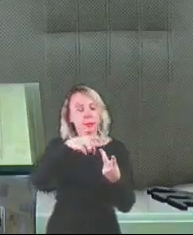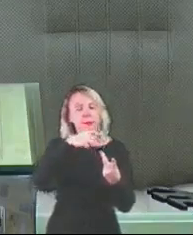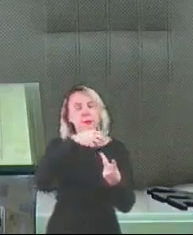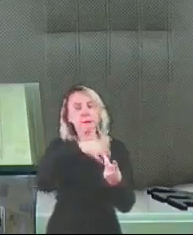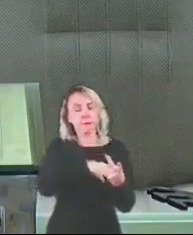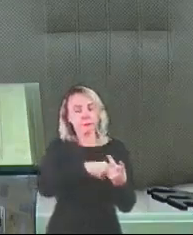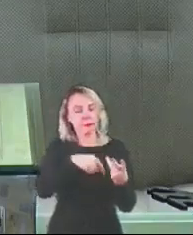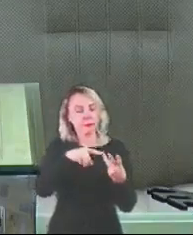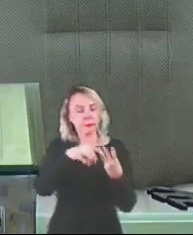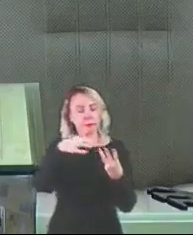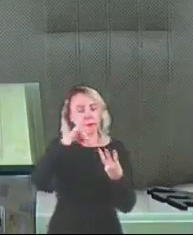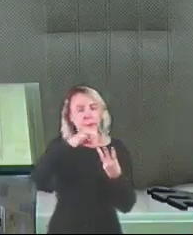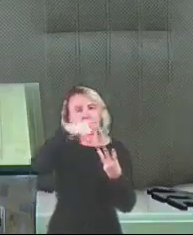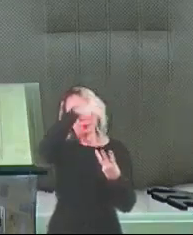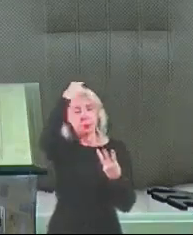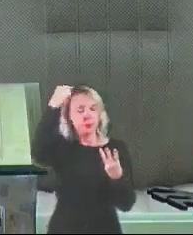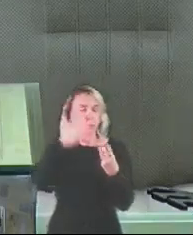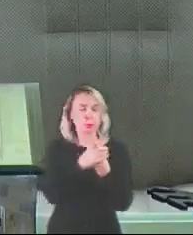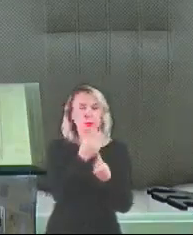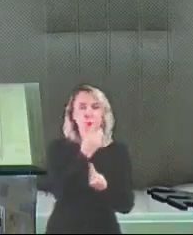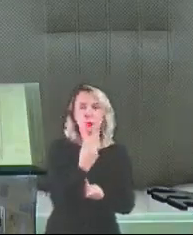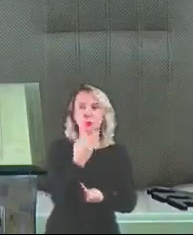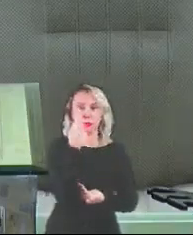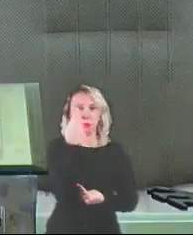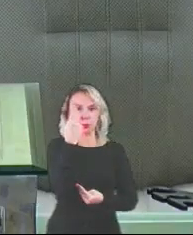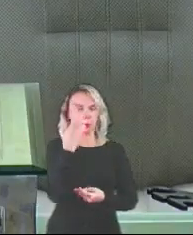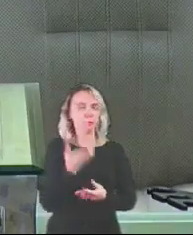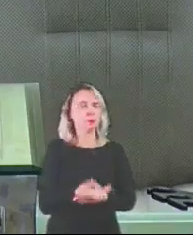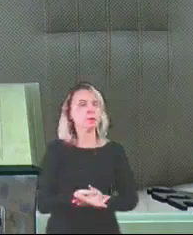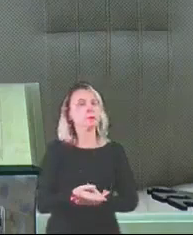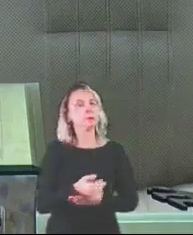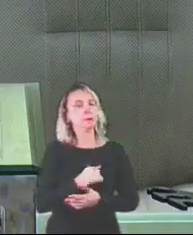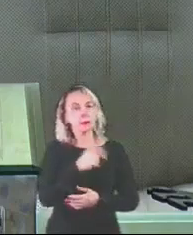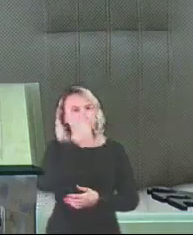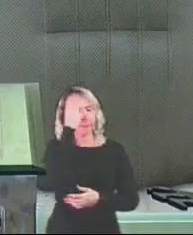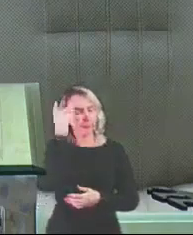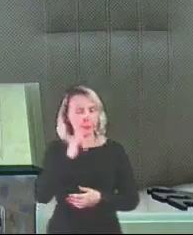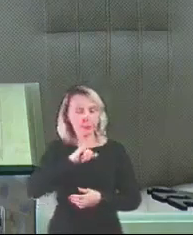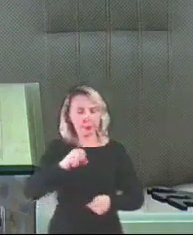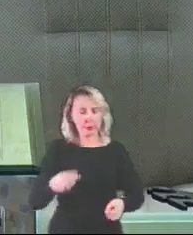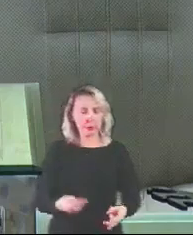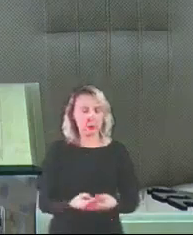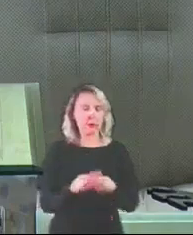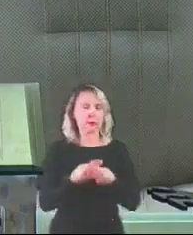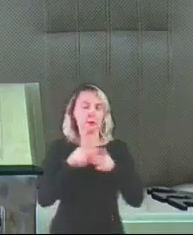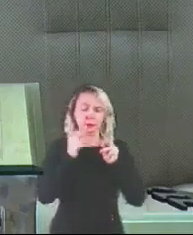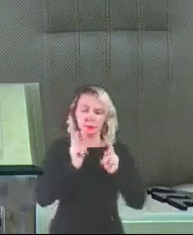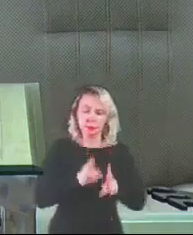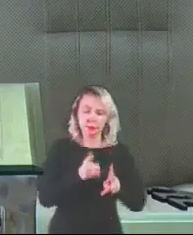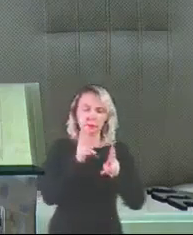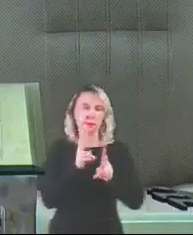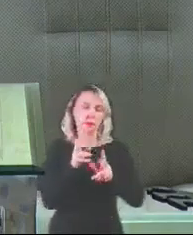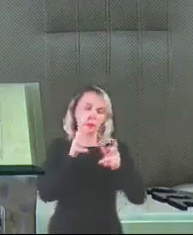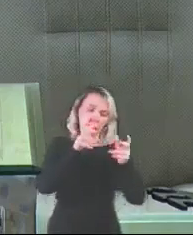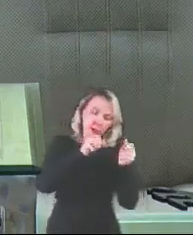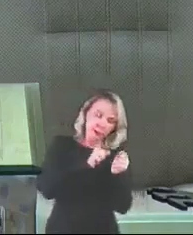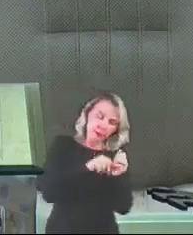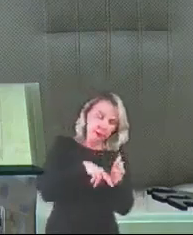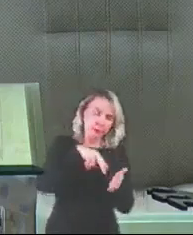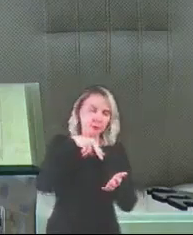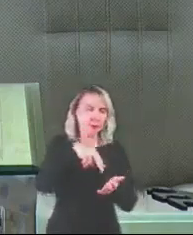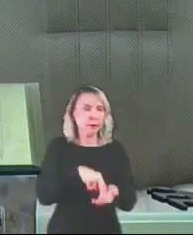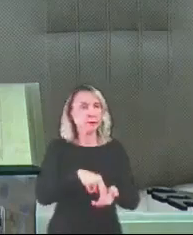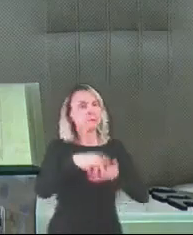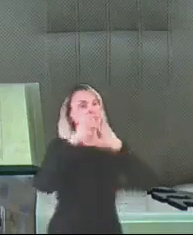se levantar e ao deitar, ele fazia esta conclamação na sua casa e dentro das tribos